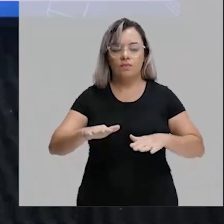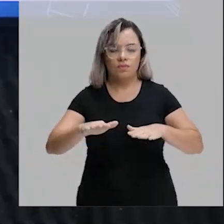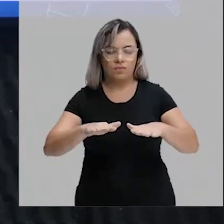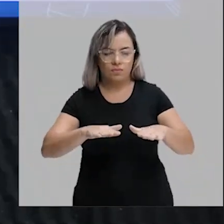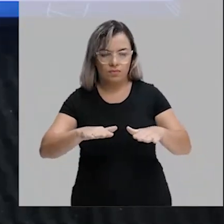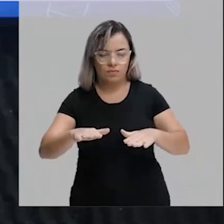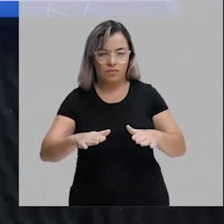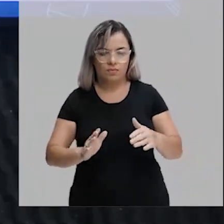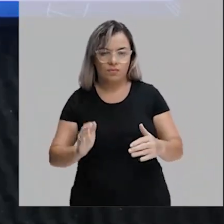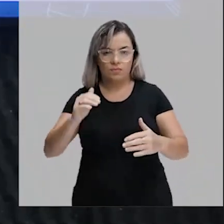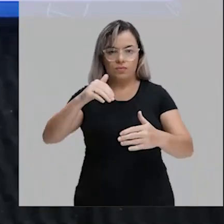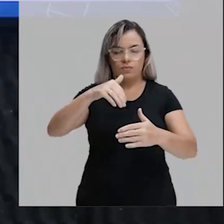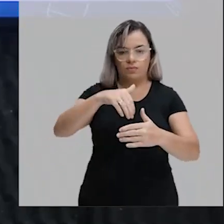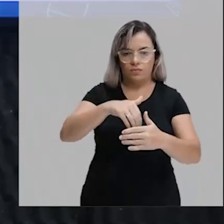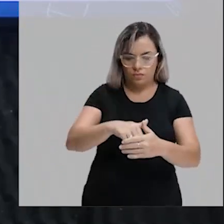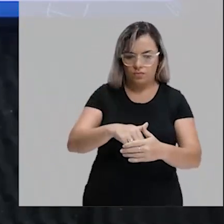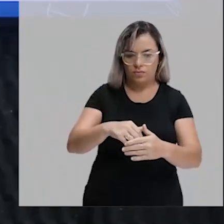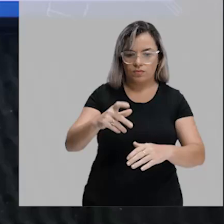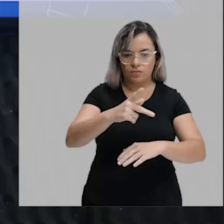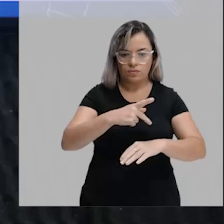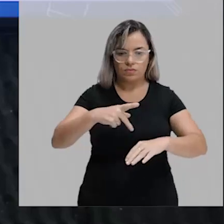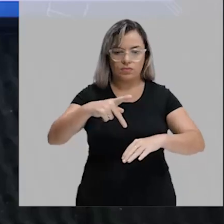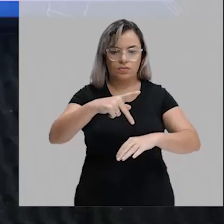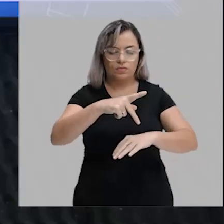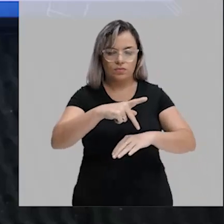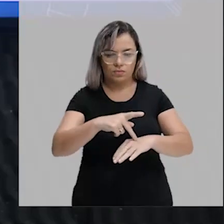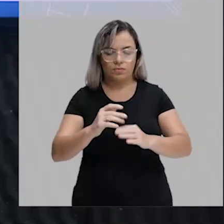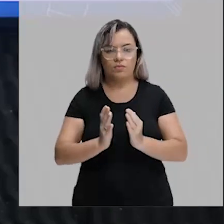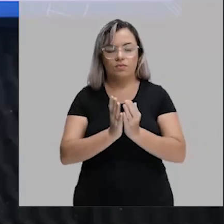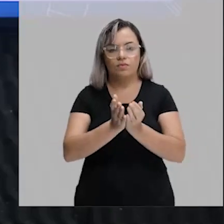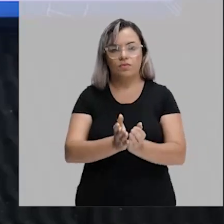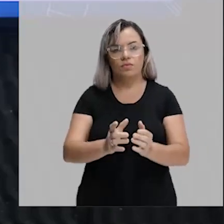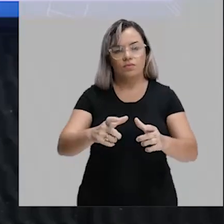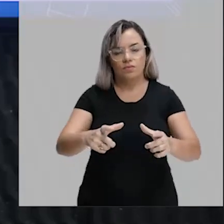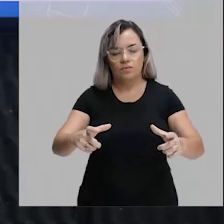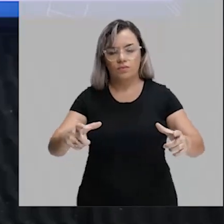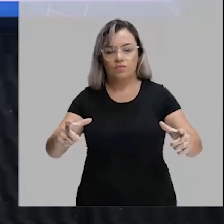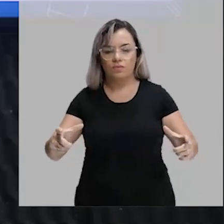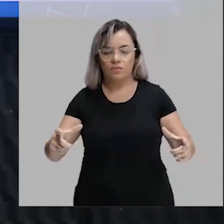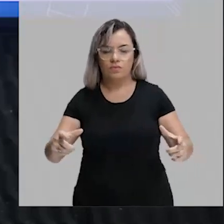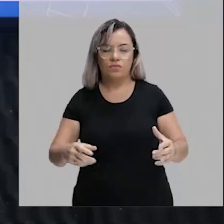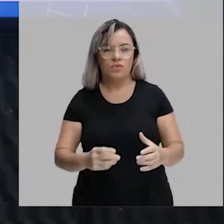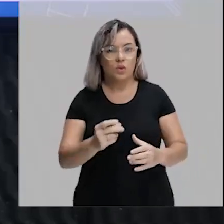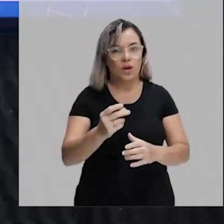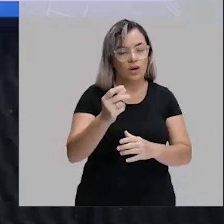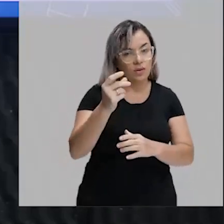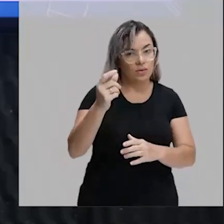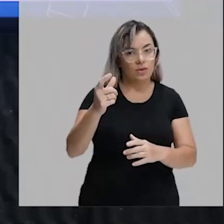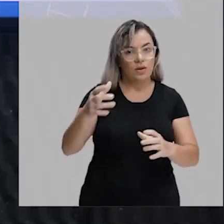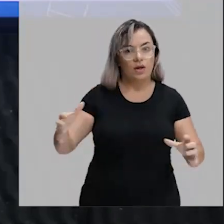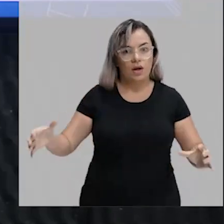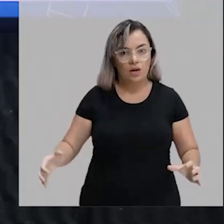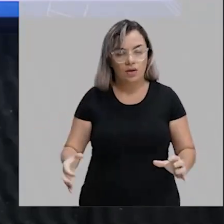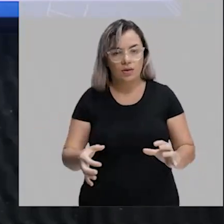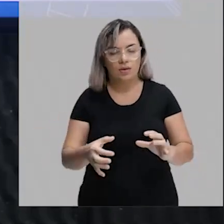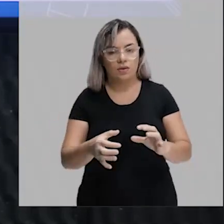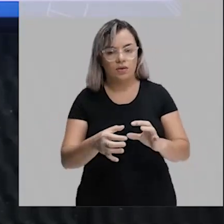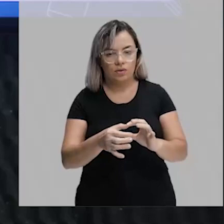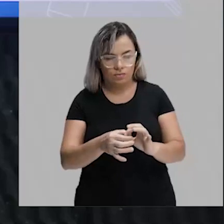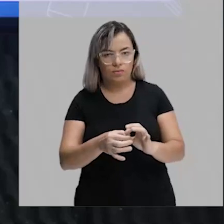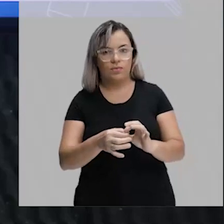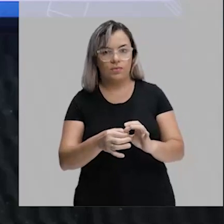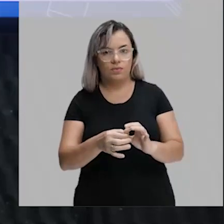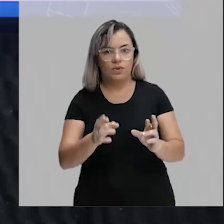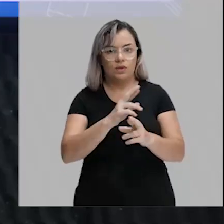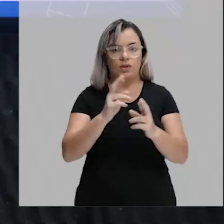que, dentro dos países ibéricos, o financiamento ele vai estar diretamente ligado aos chamados